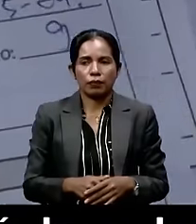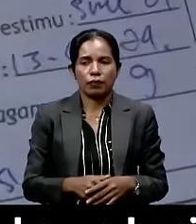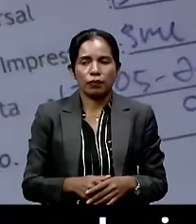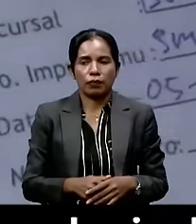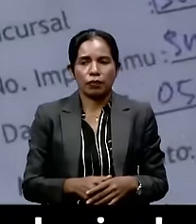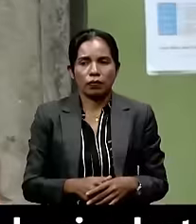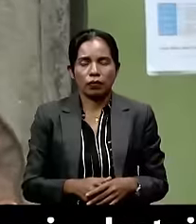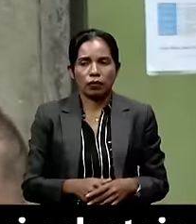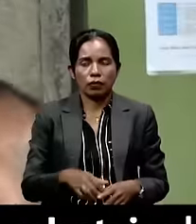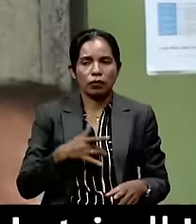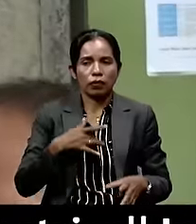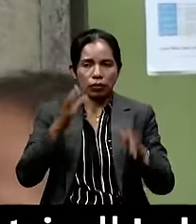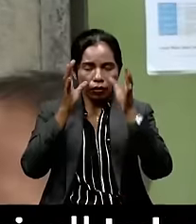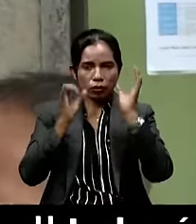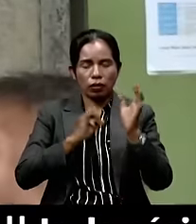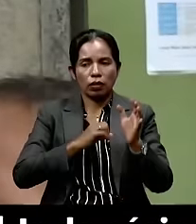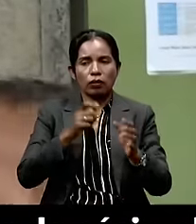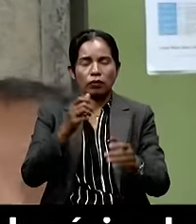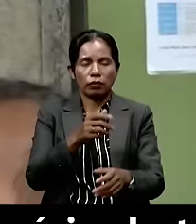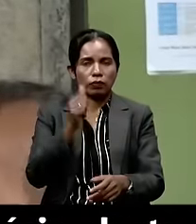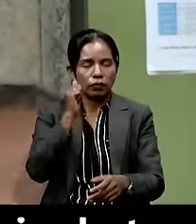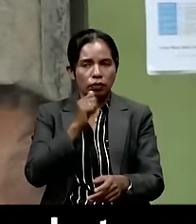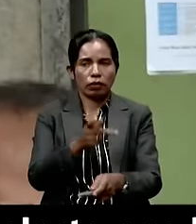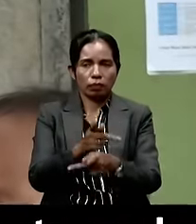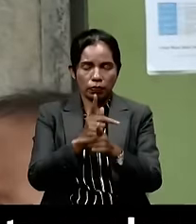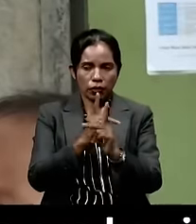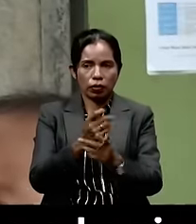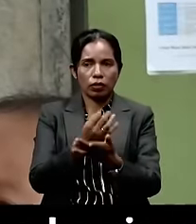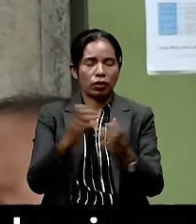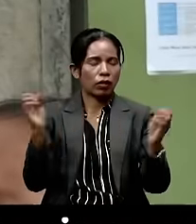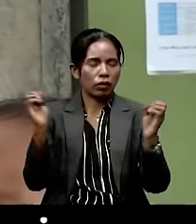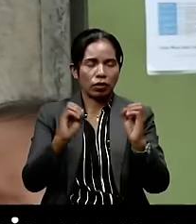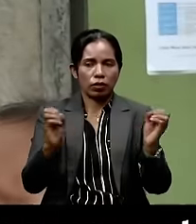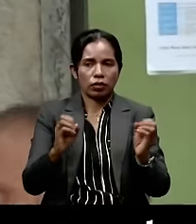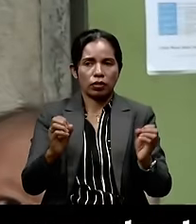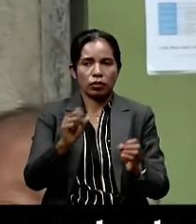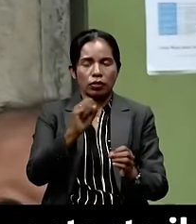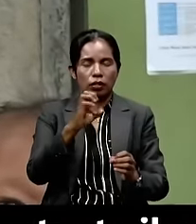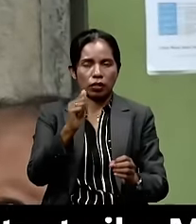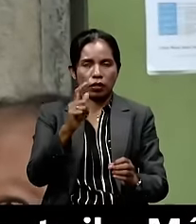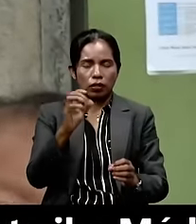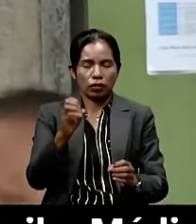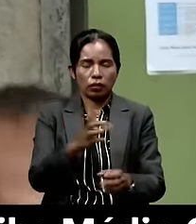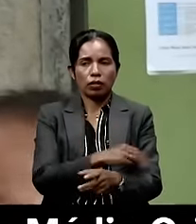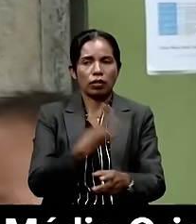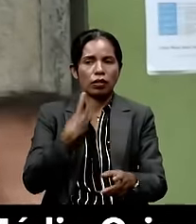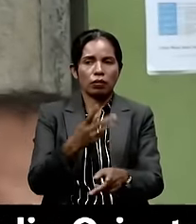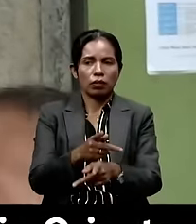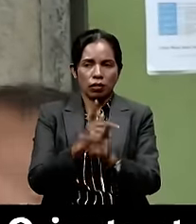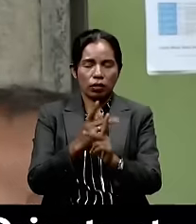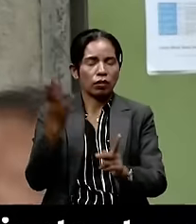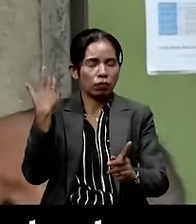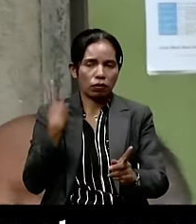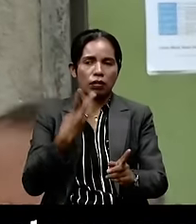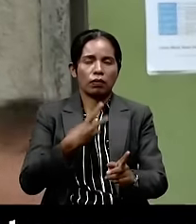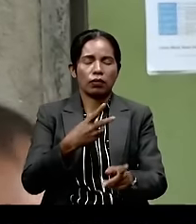Senti triste tama. Hau feto ida, hau kredit. Laos foi mak setor de be gusur ne ma ami kredit lai antes keras